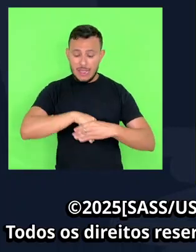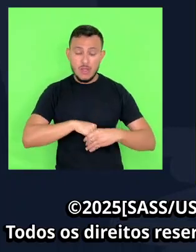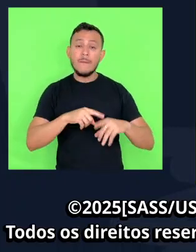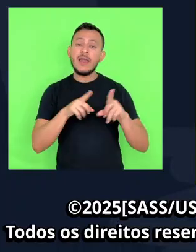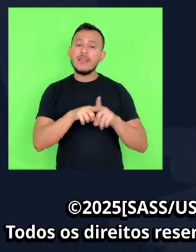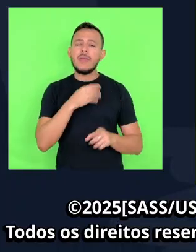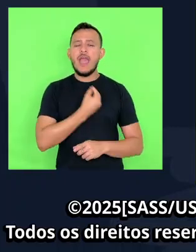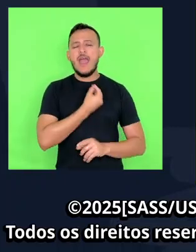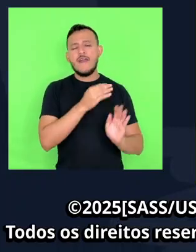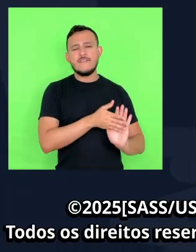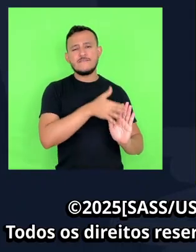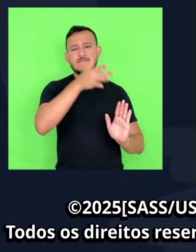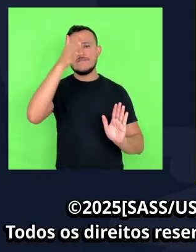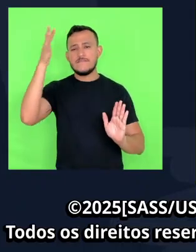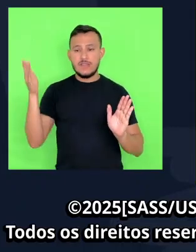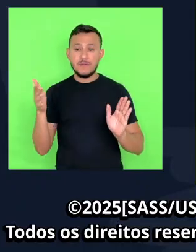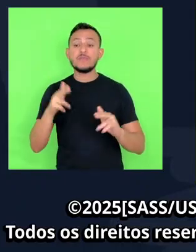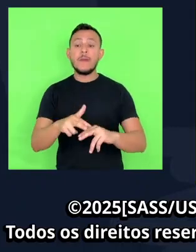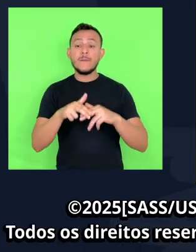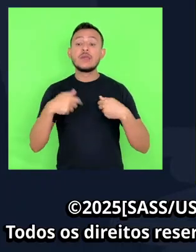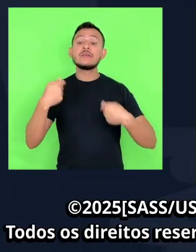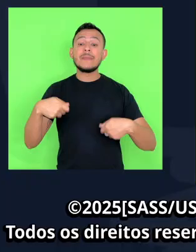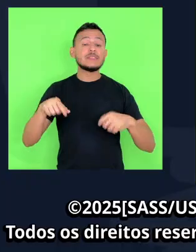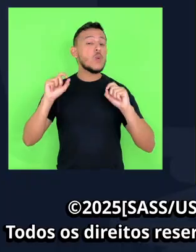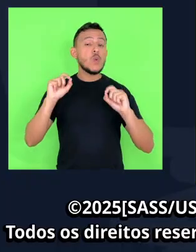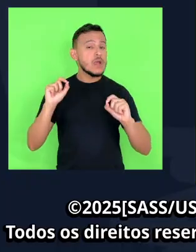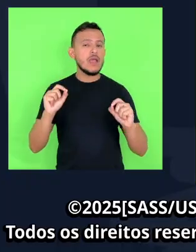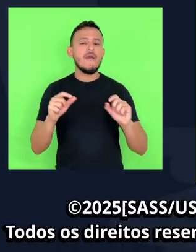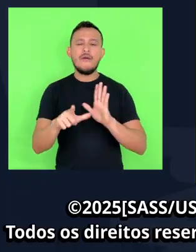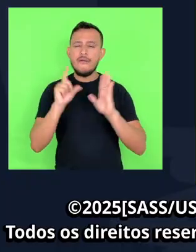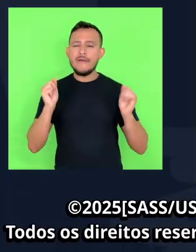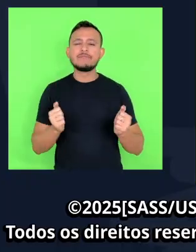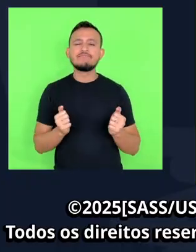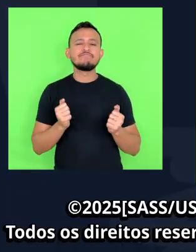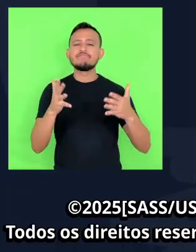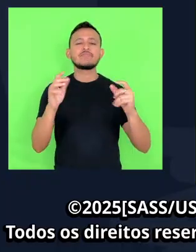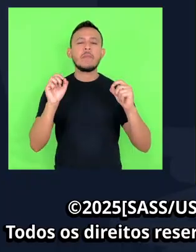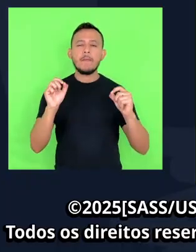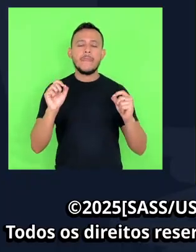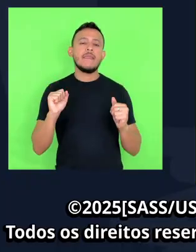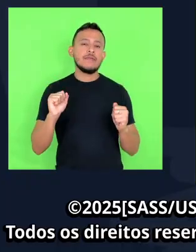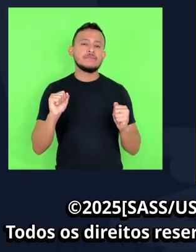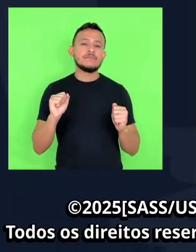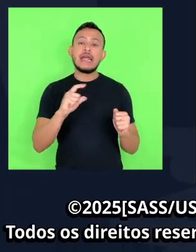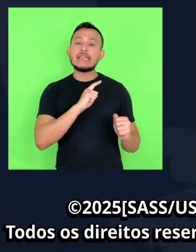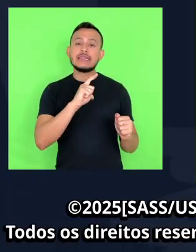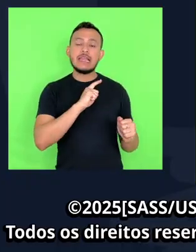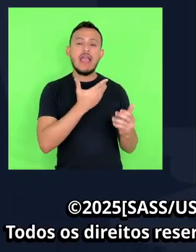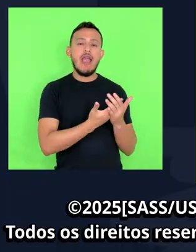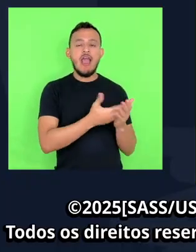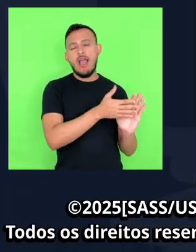mas a saúde ao longo da vida. Não, nós temos que enfatizar, como foi visto aqui, né, ao longo de todas